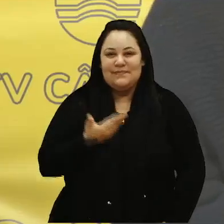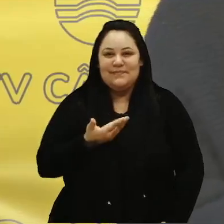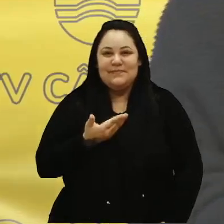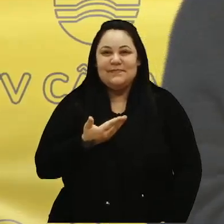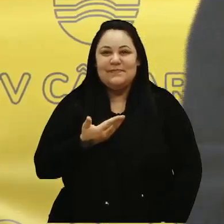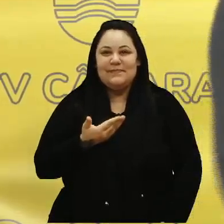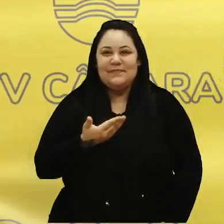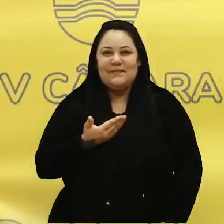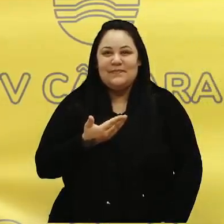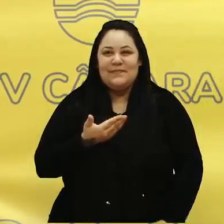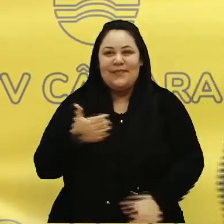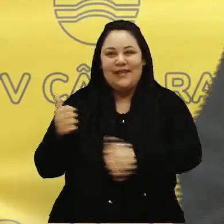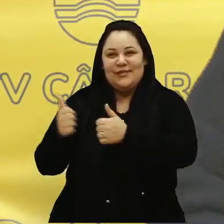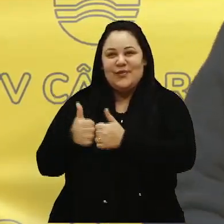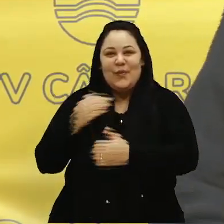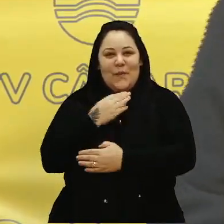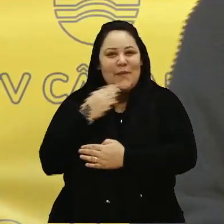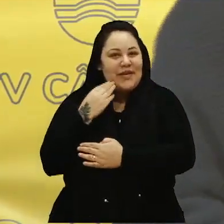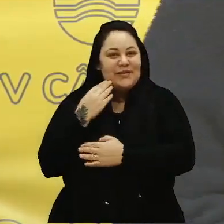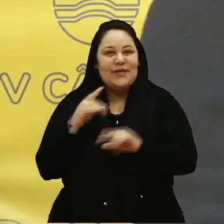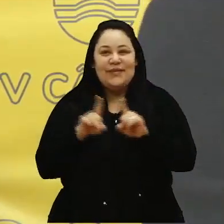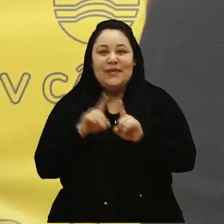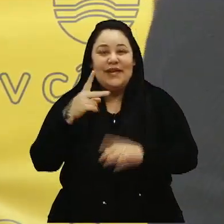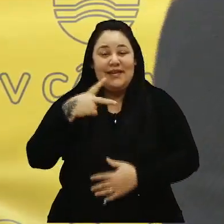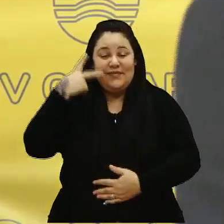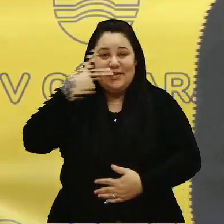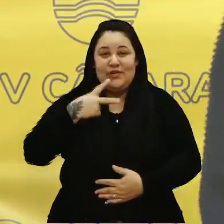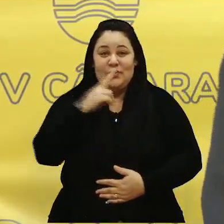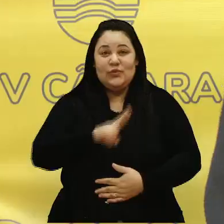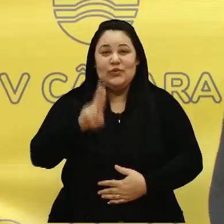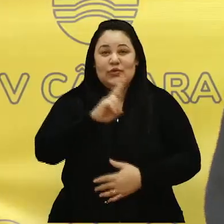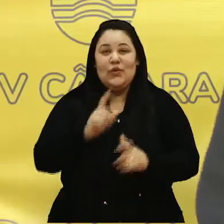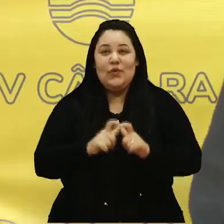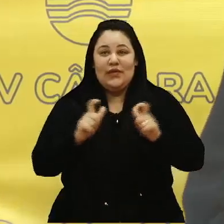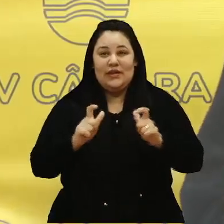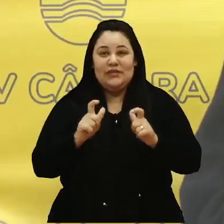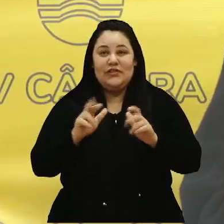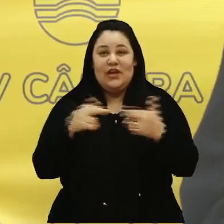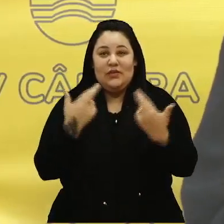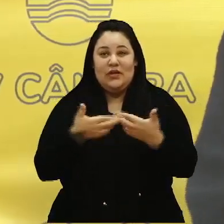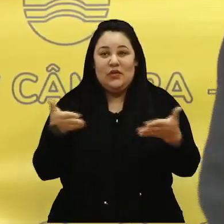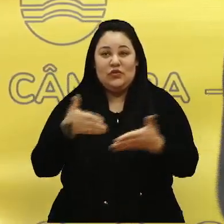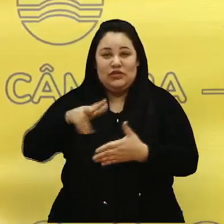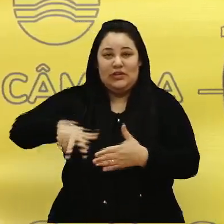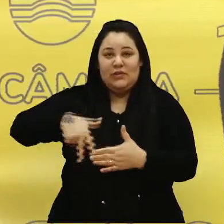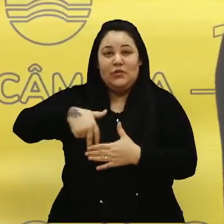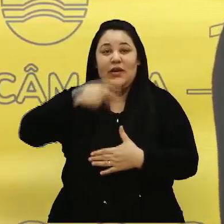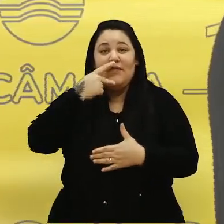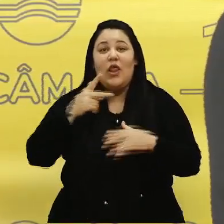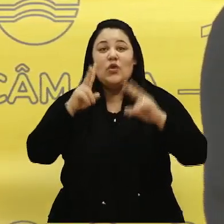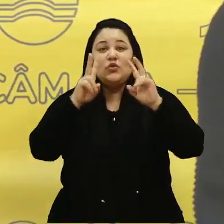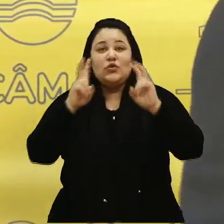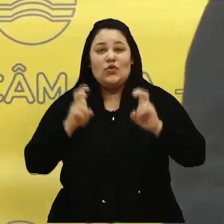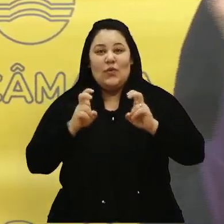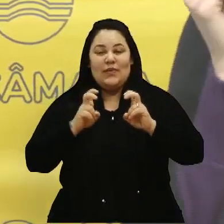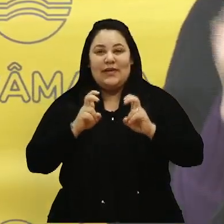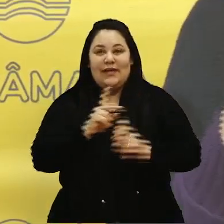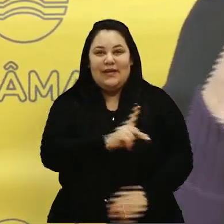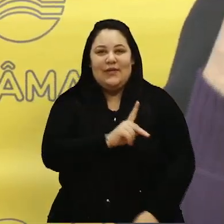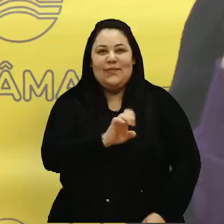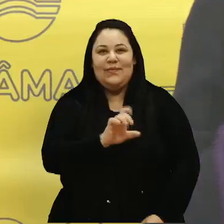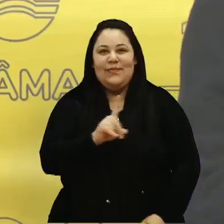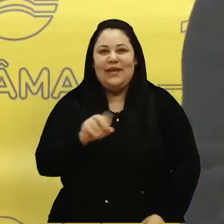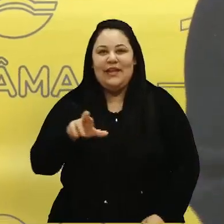de mim, Marisol Santos, vereadora que ocupou o espaço também do Grande Expediente, falou sobre o Pedro, que está